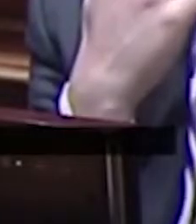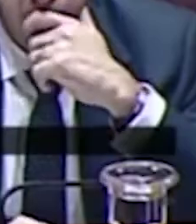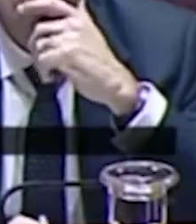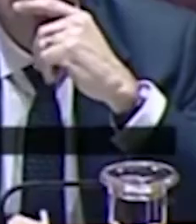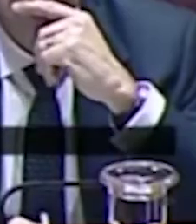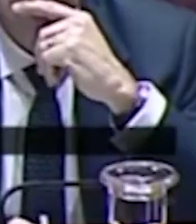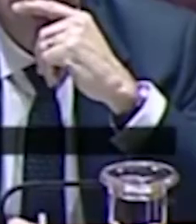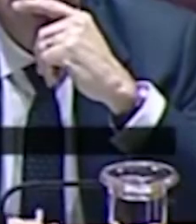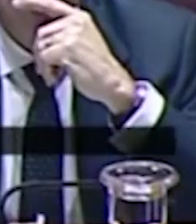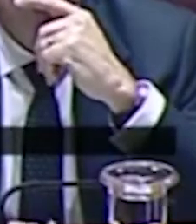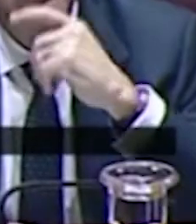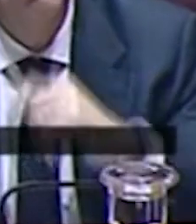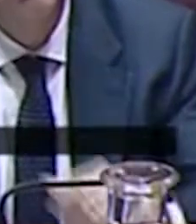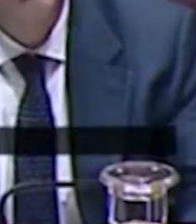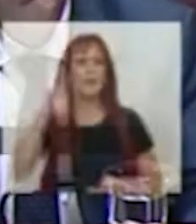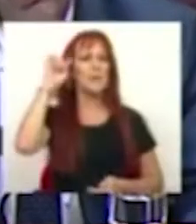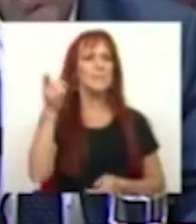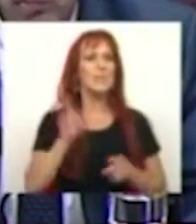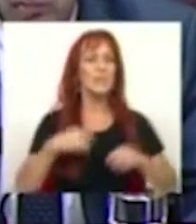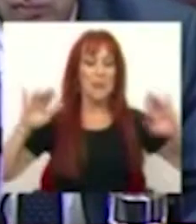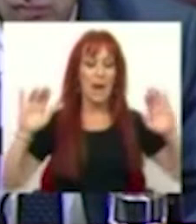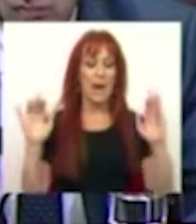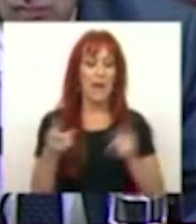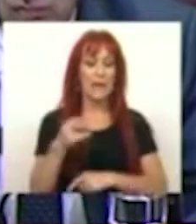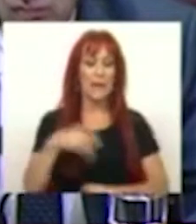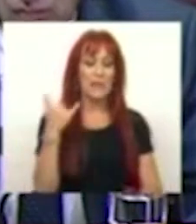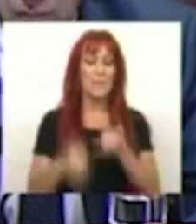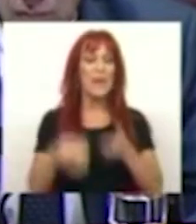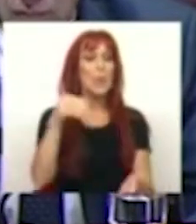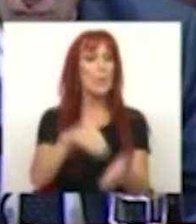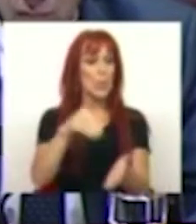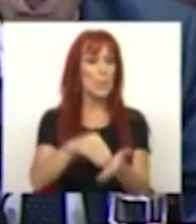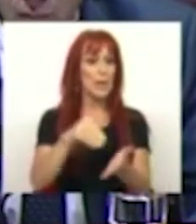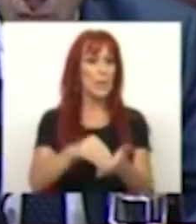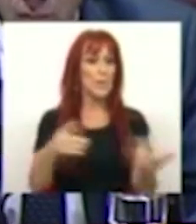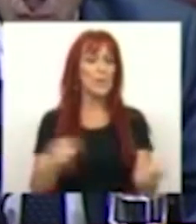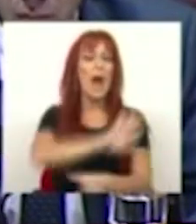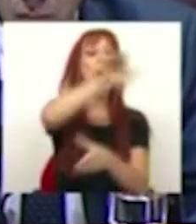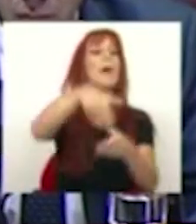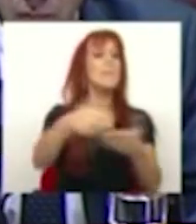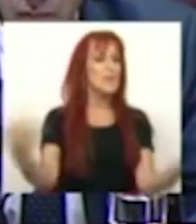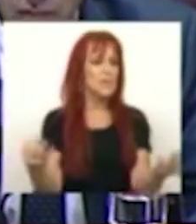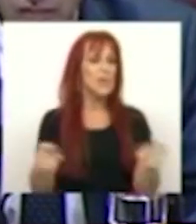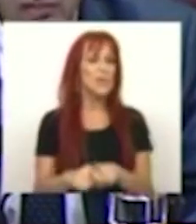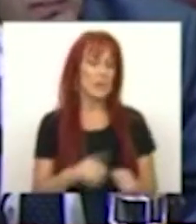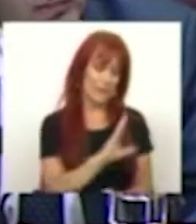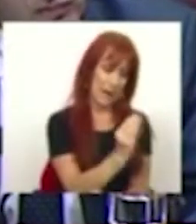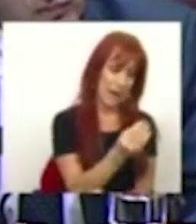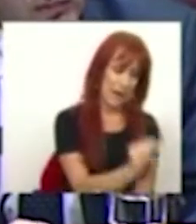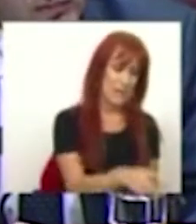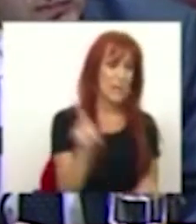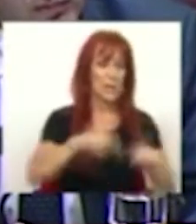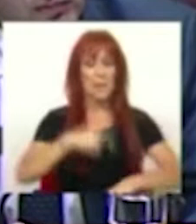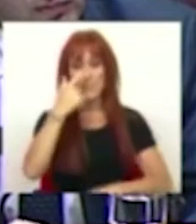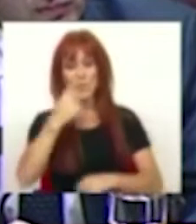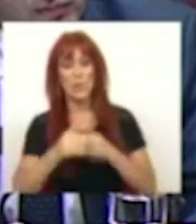E sabemos também que a redução da taxa do risco de pobreza abrangeu quer as crianças, quer